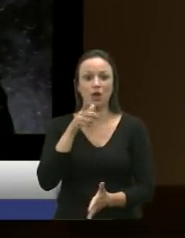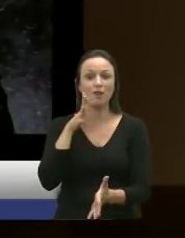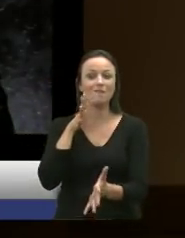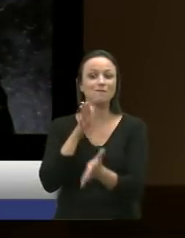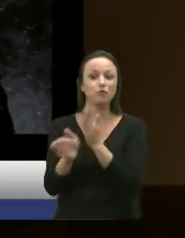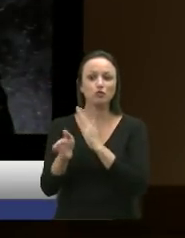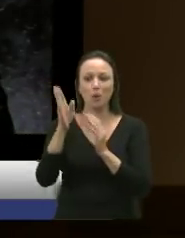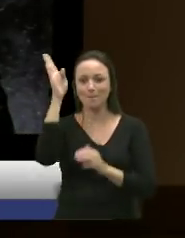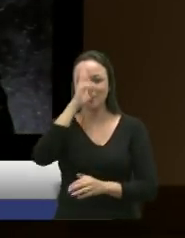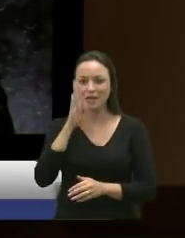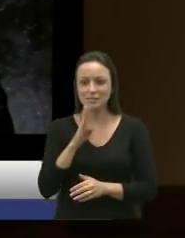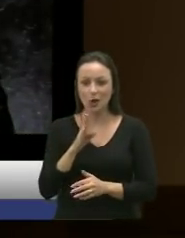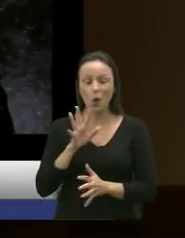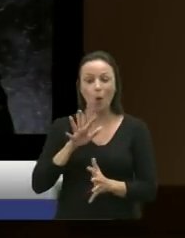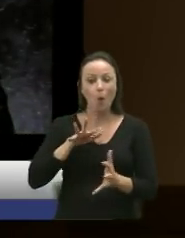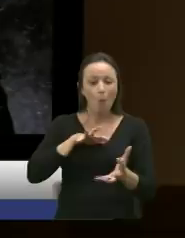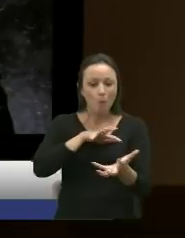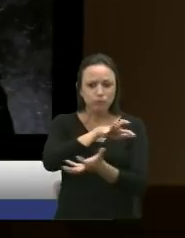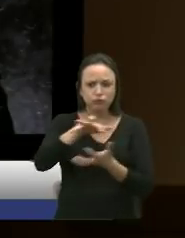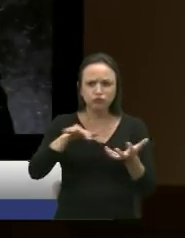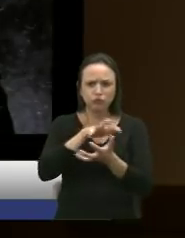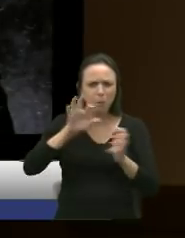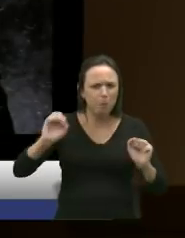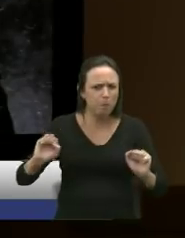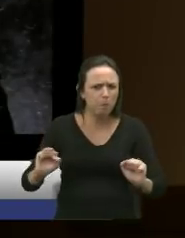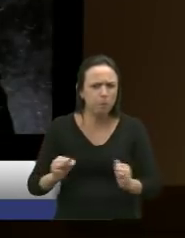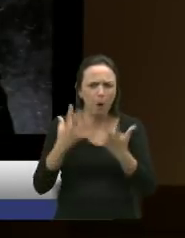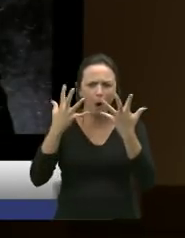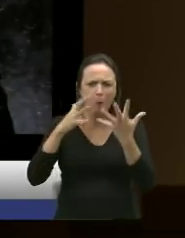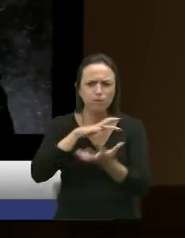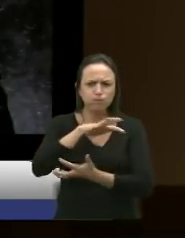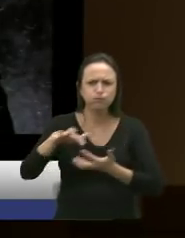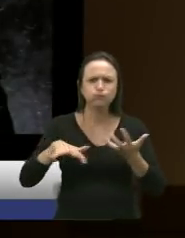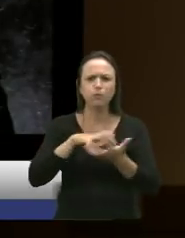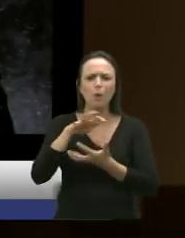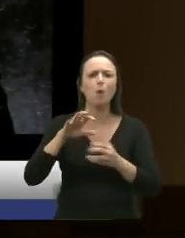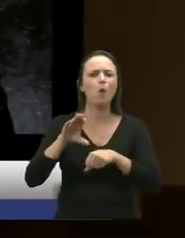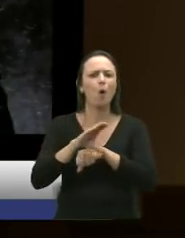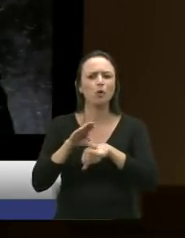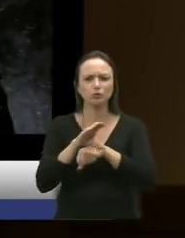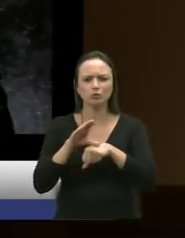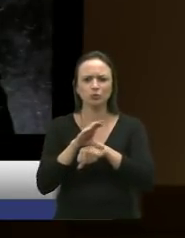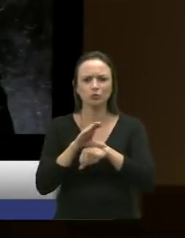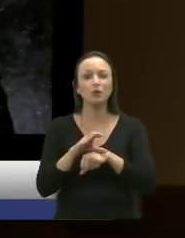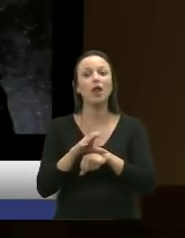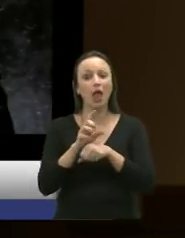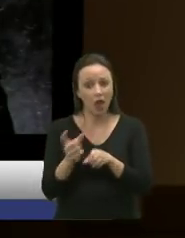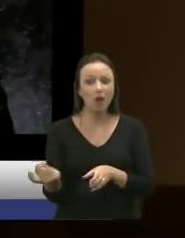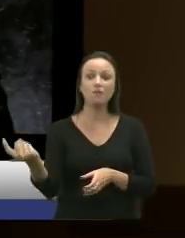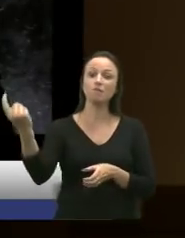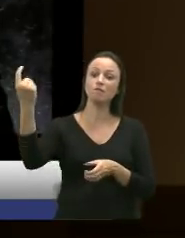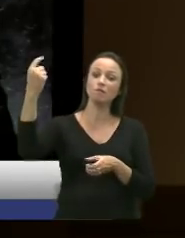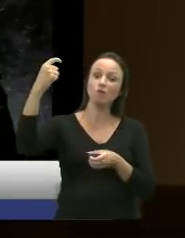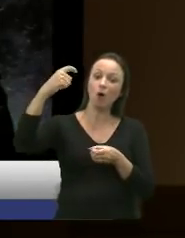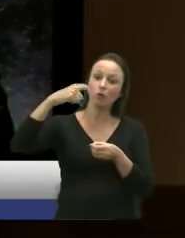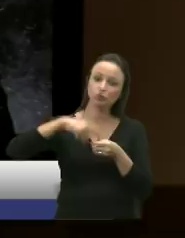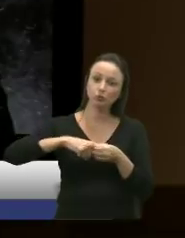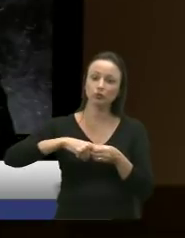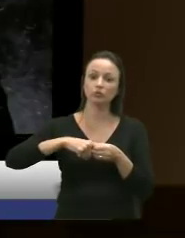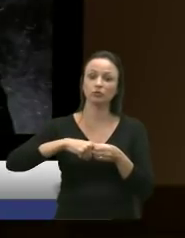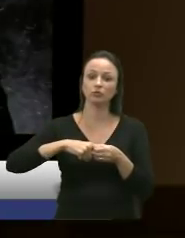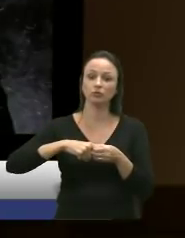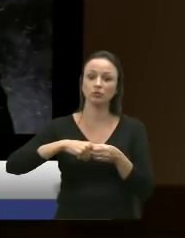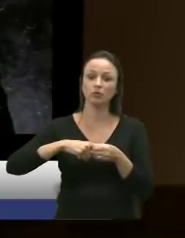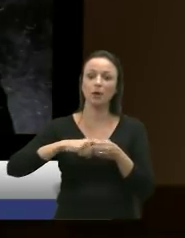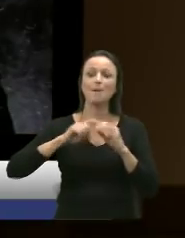Quando ele soube que estourou a revolução contra o Getúlio, quando ele soube que estourou a revolução constitucionalista, voltou para cá, mas o nosso